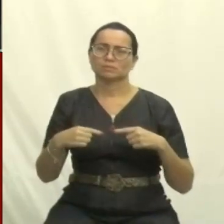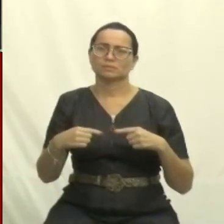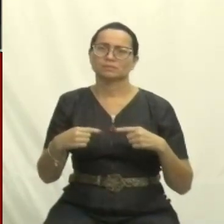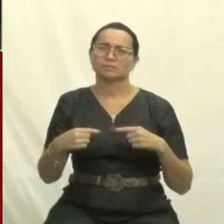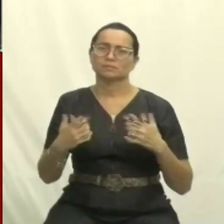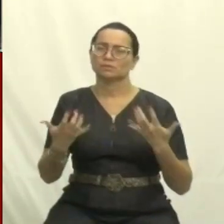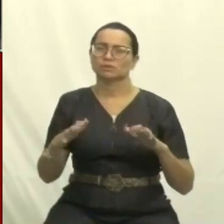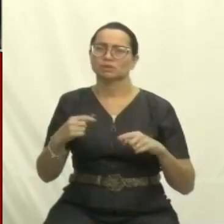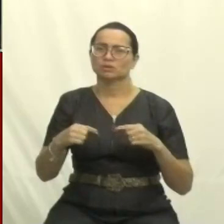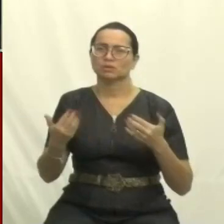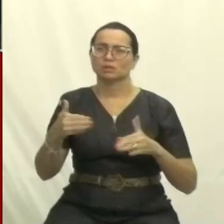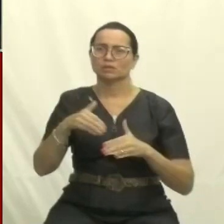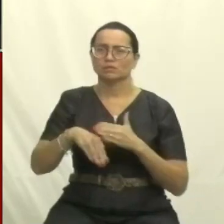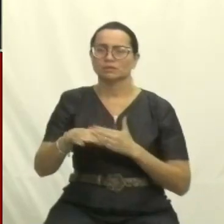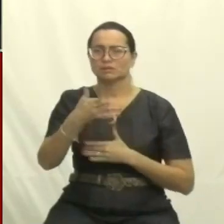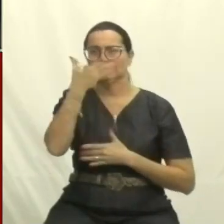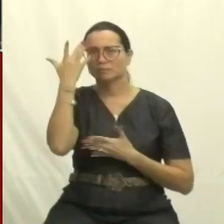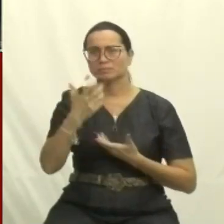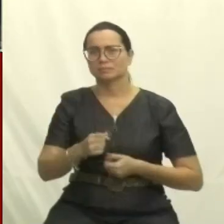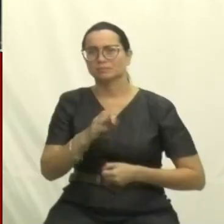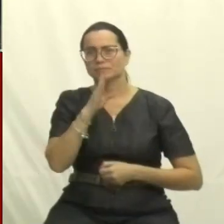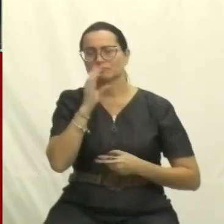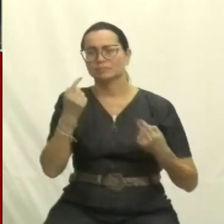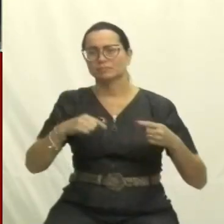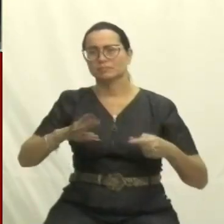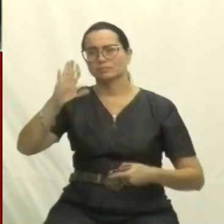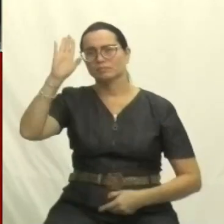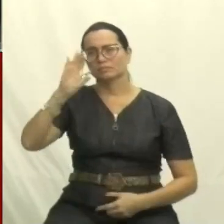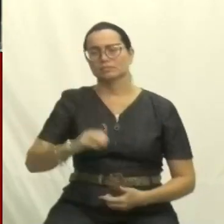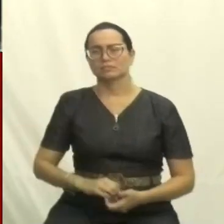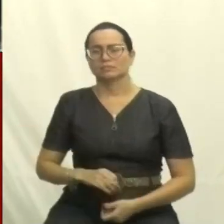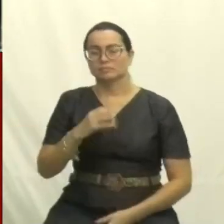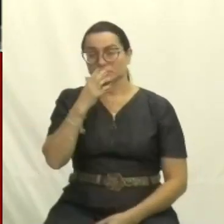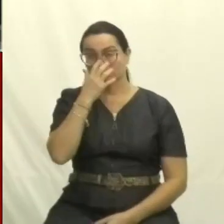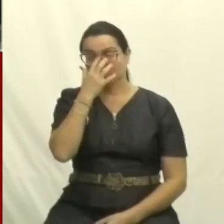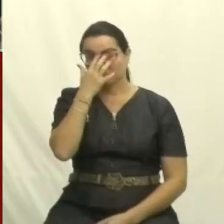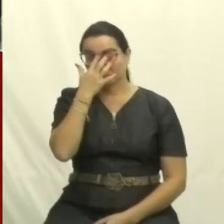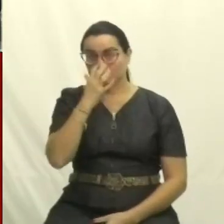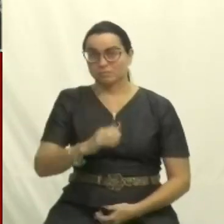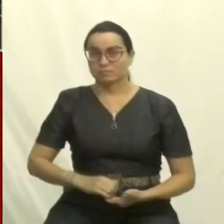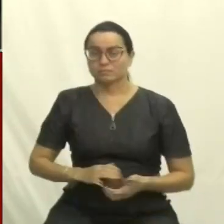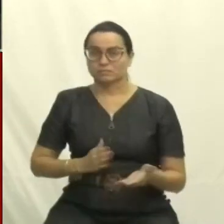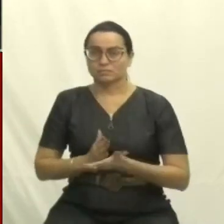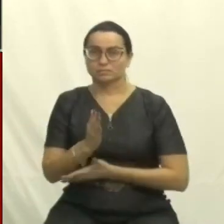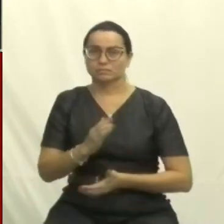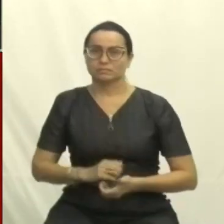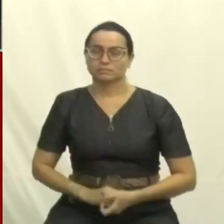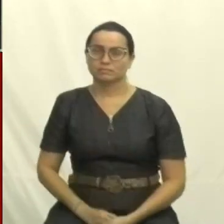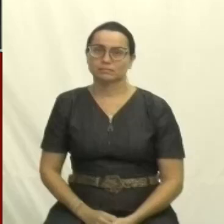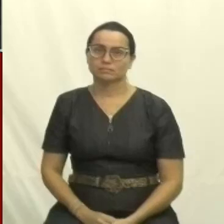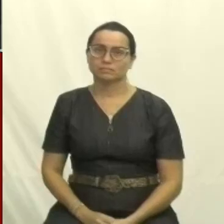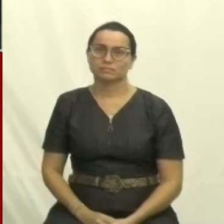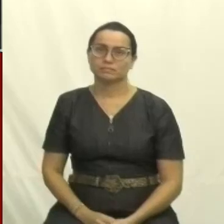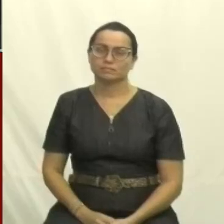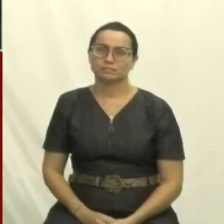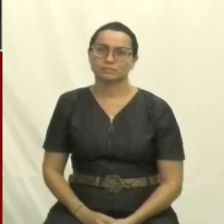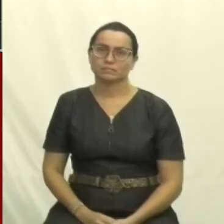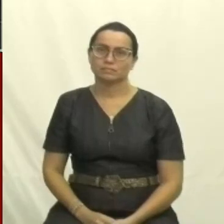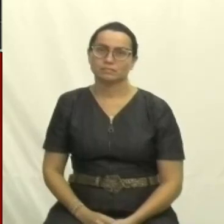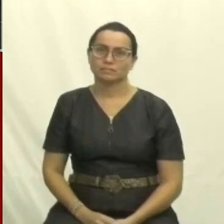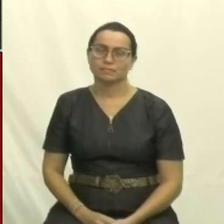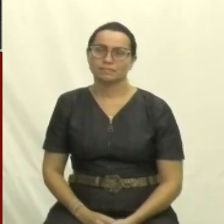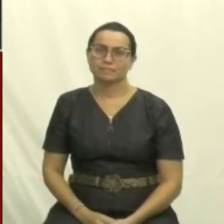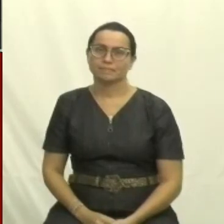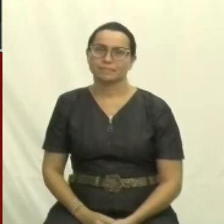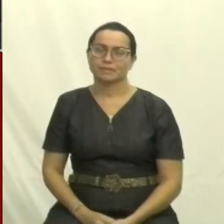Não havendo quem queira discutir, está em votação. Os favoráveis permaneçam como estão, os contrários se manifestem. Aprovado por unanimidade.